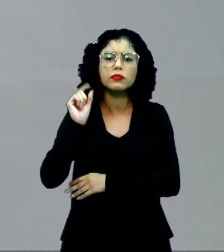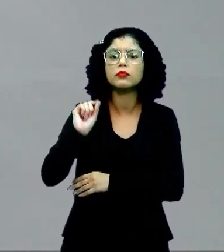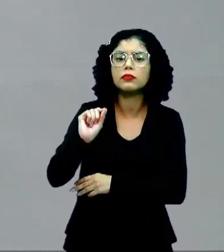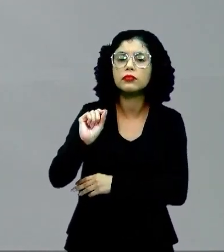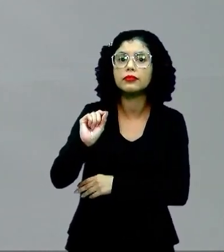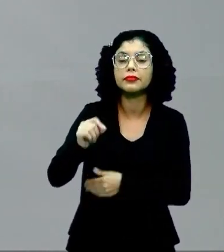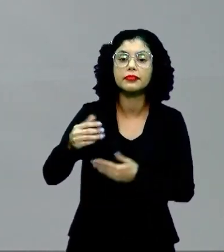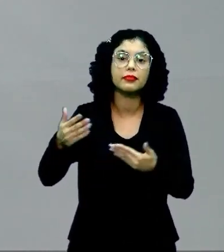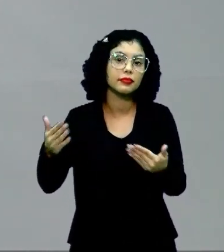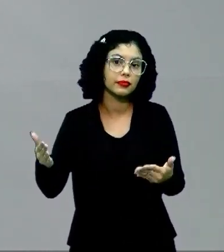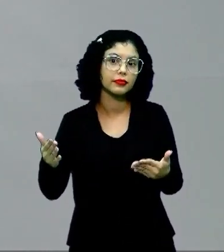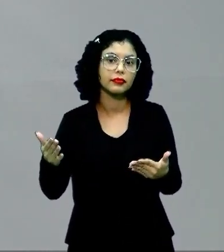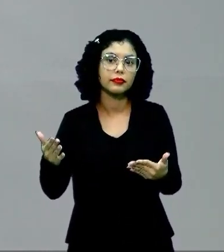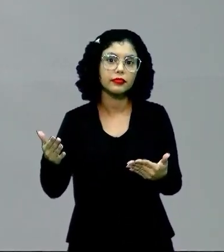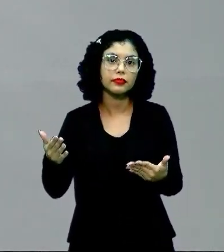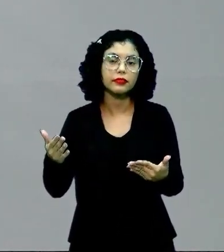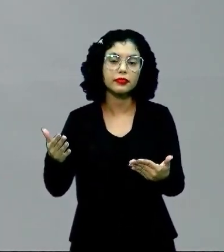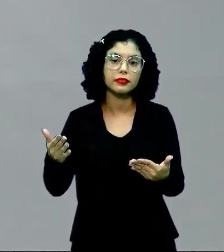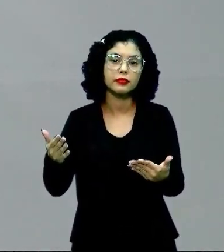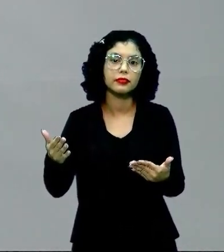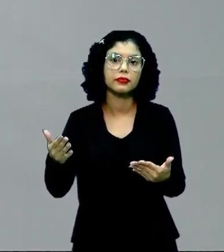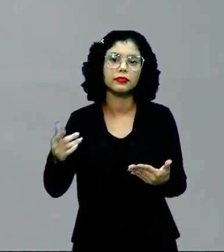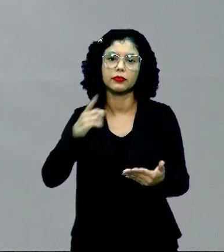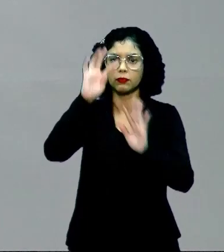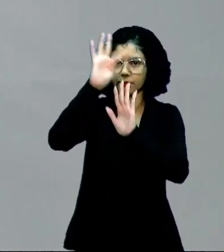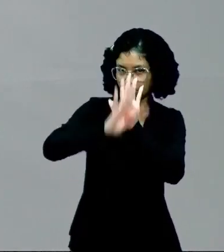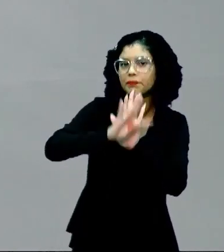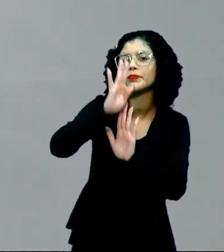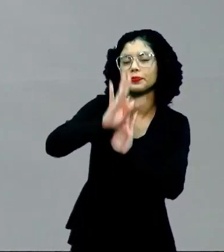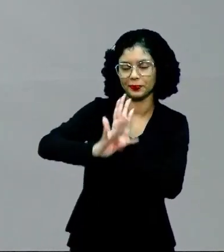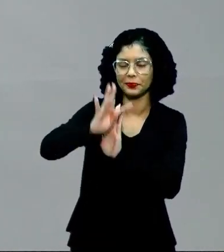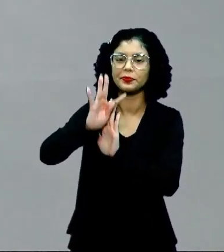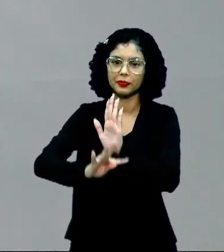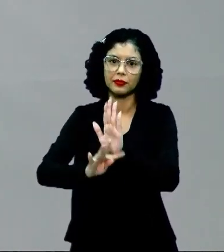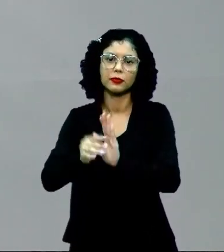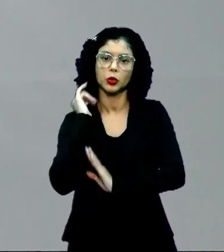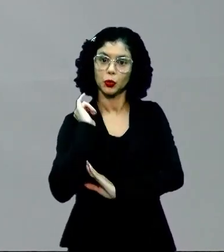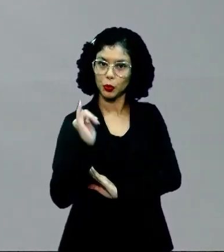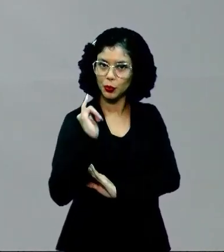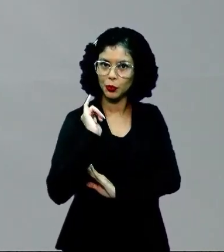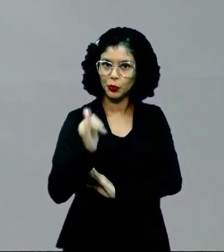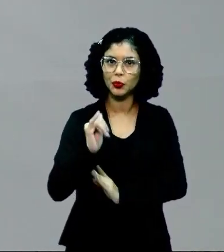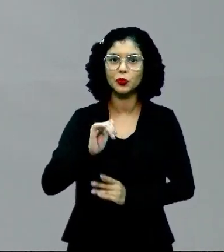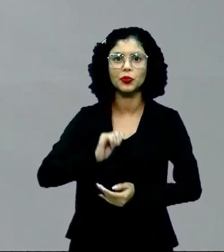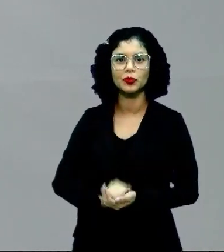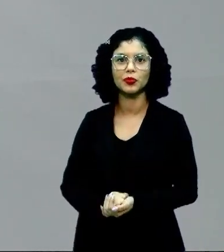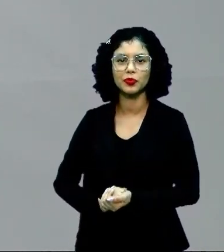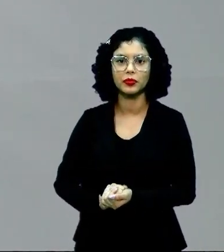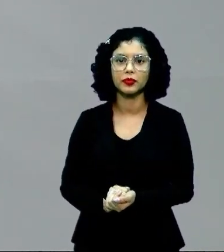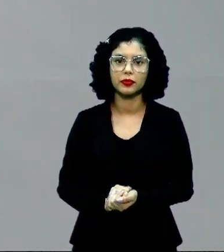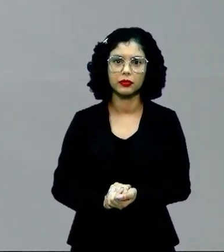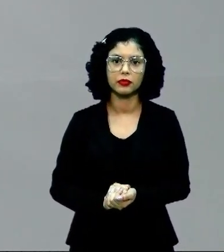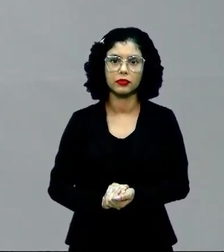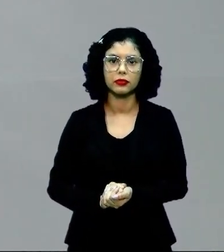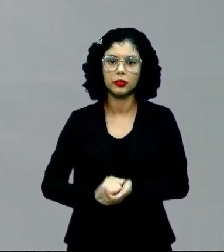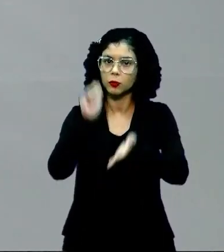cabeça a questão de textos narrativos, né?